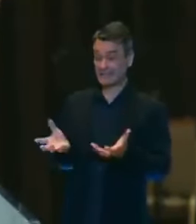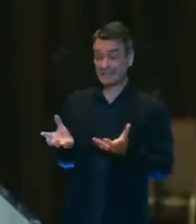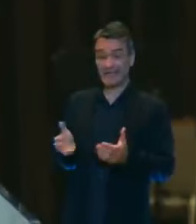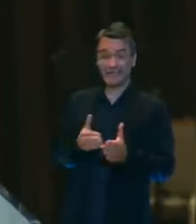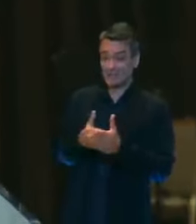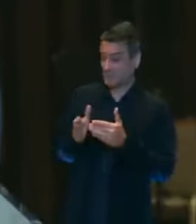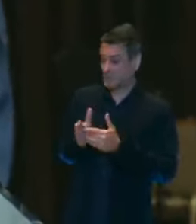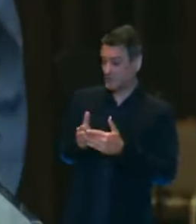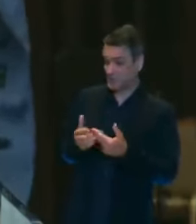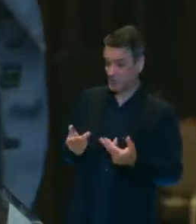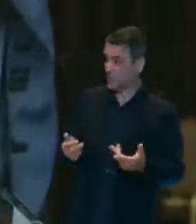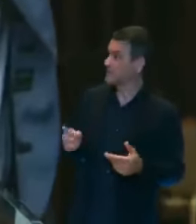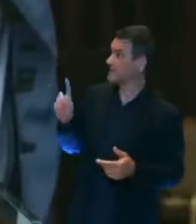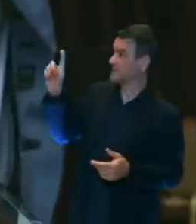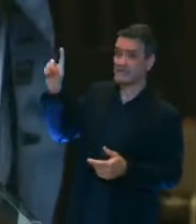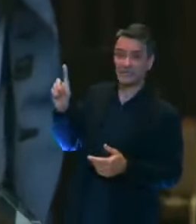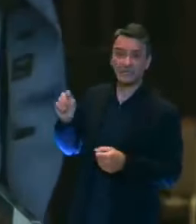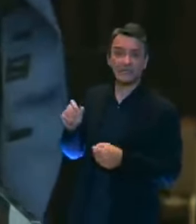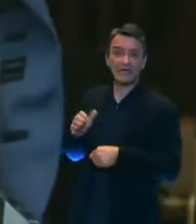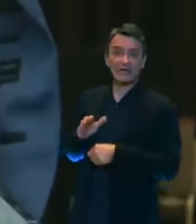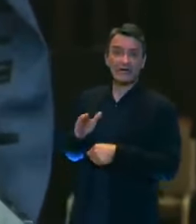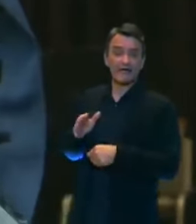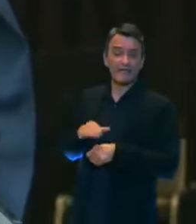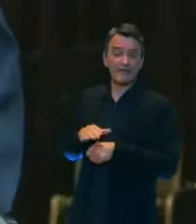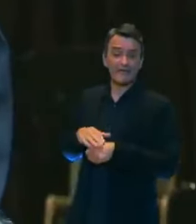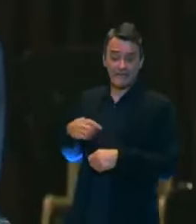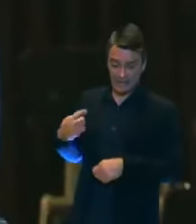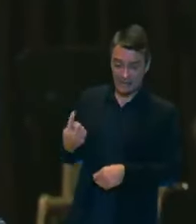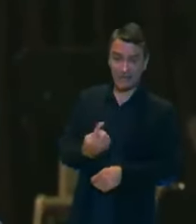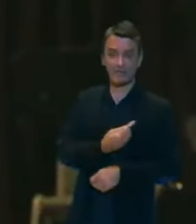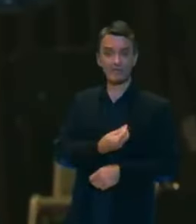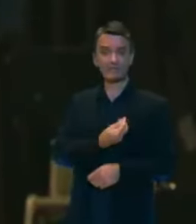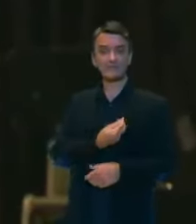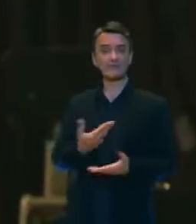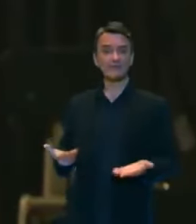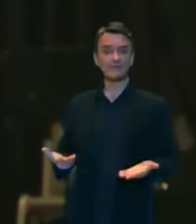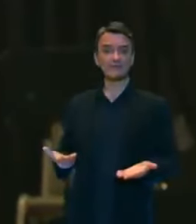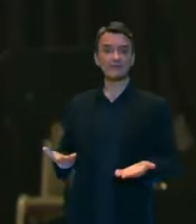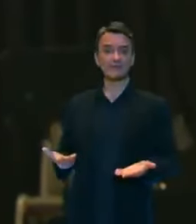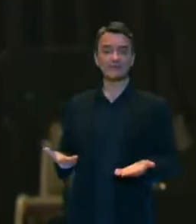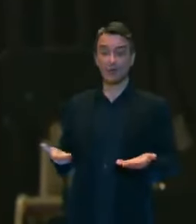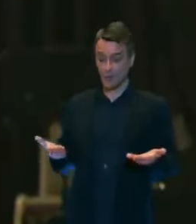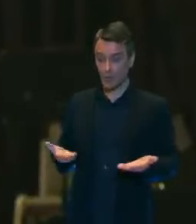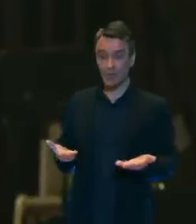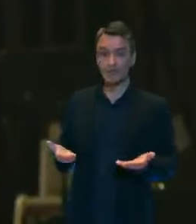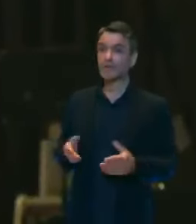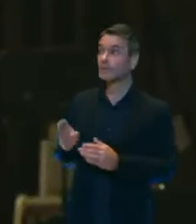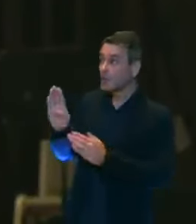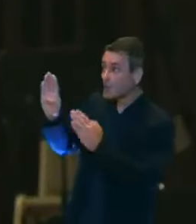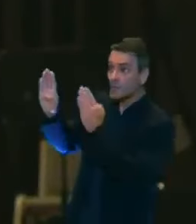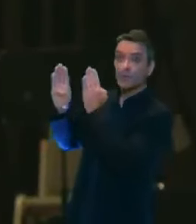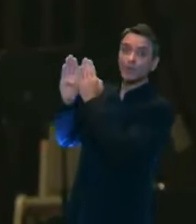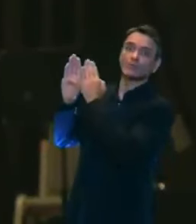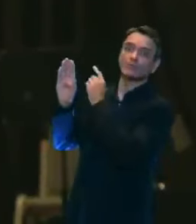você? Ei, hoje eu quero que você tenha um encontro com o hálito de